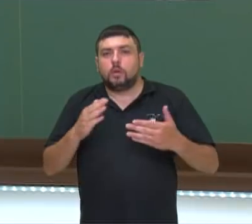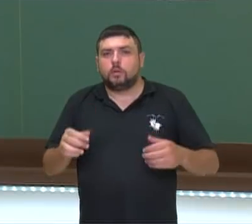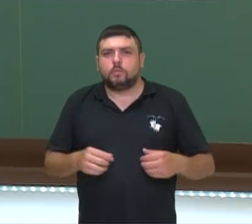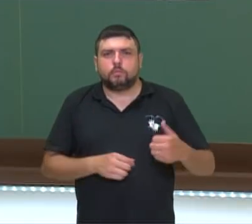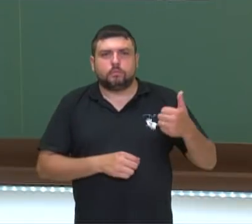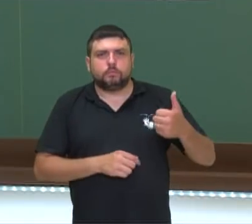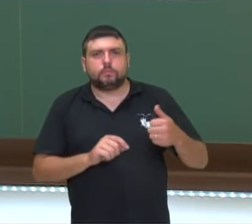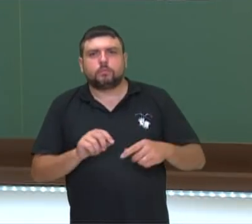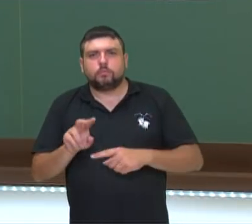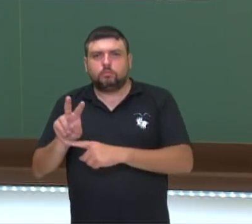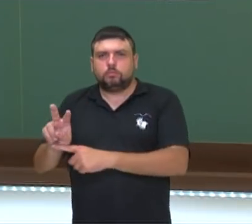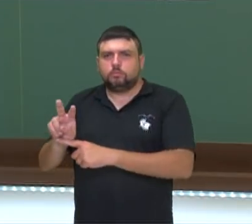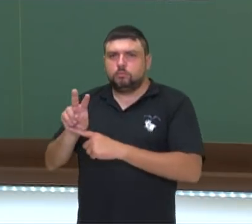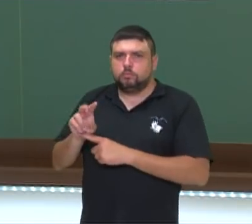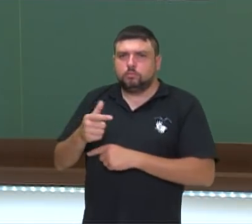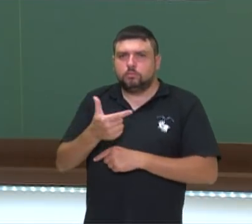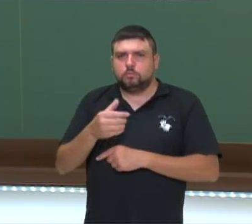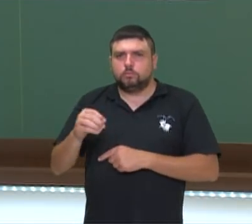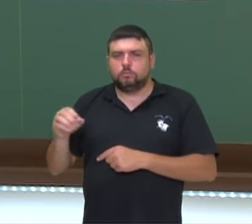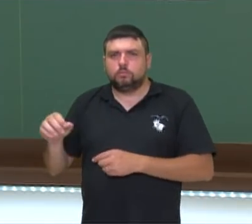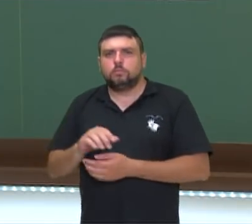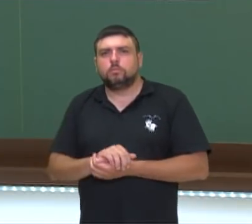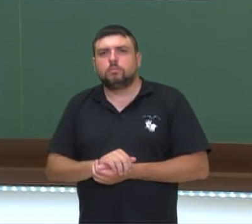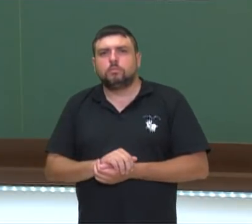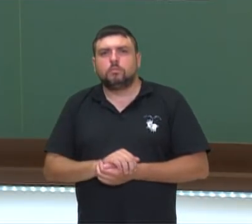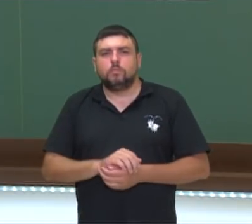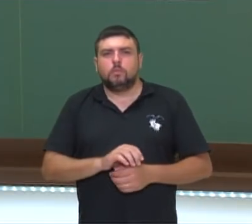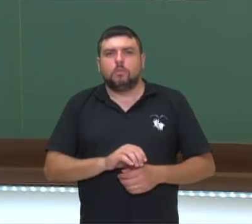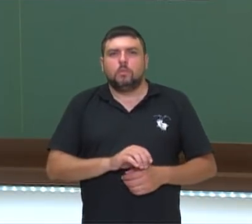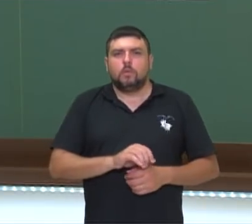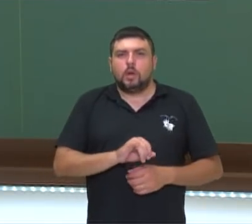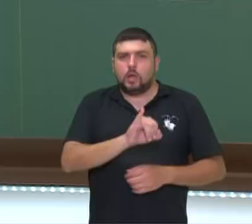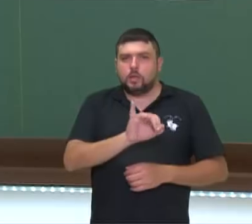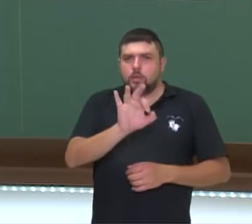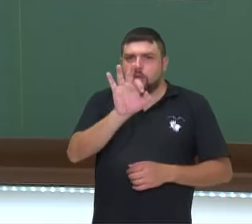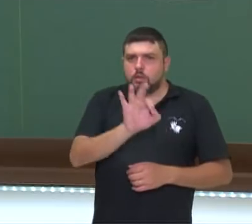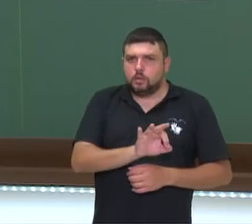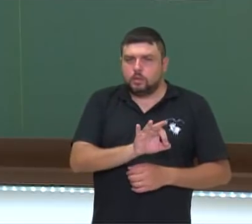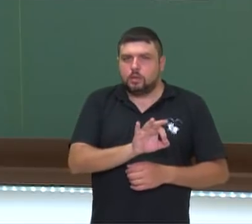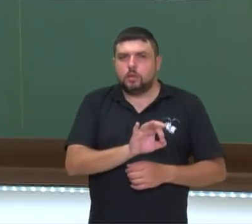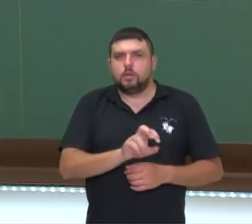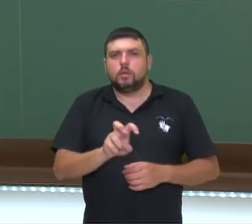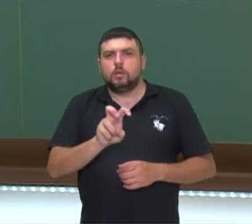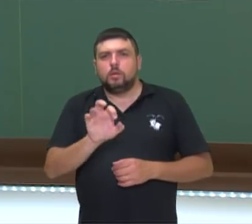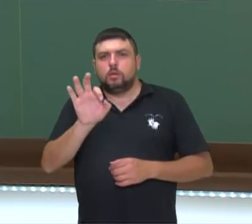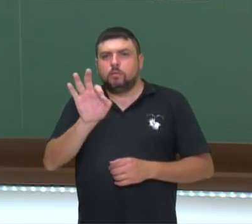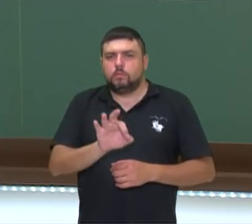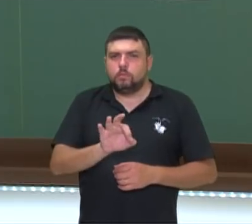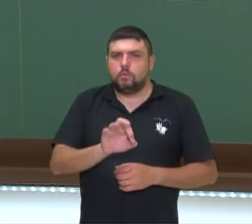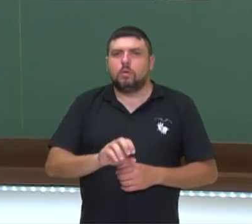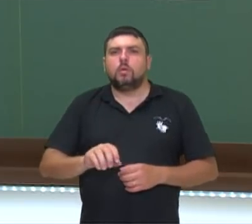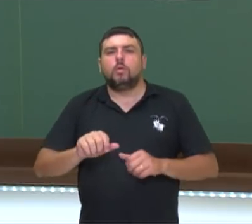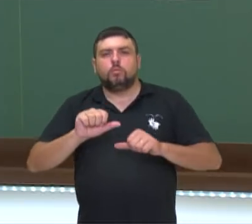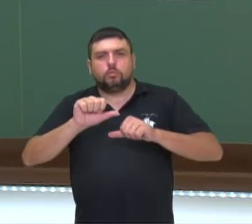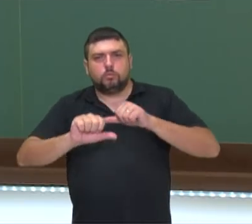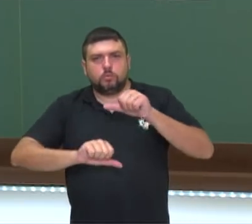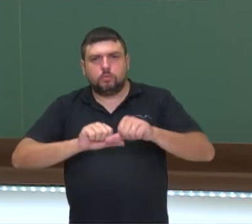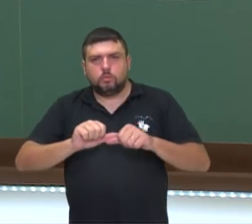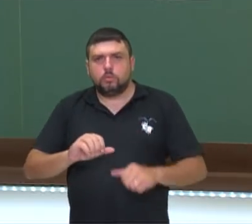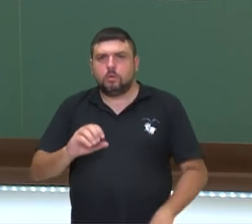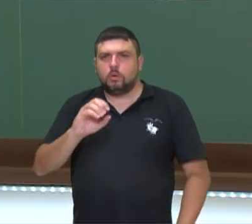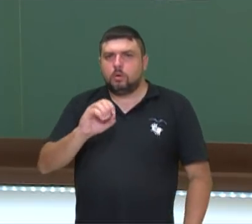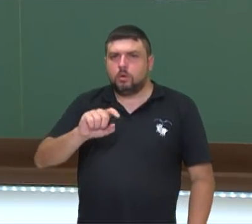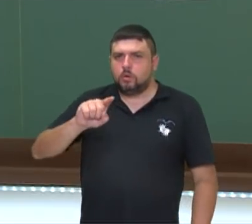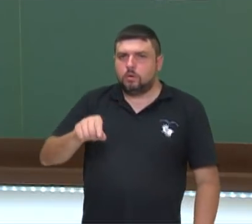que é 200, a taxa 5%, transformando na forma centesimal, vai dar 0,05